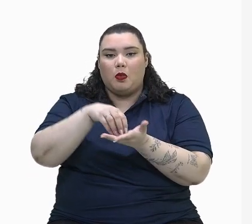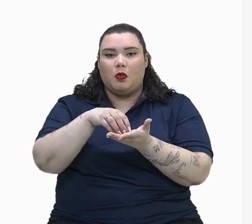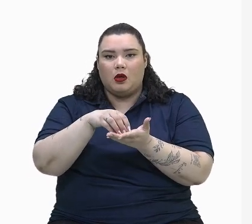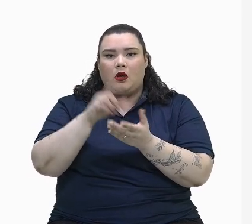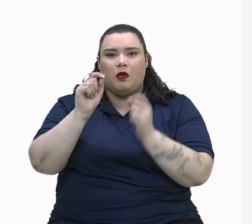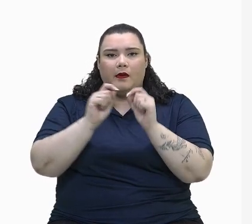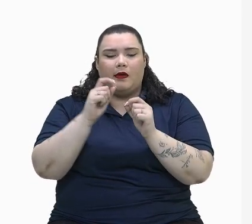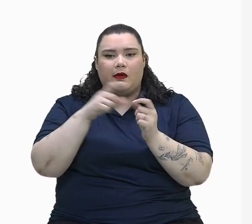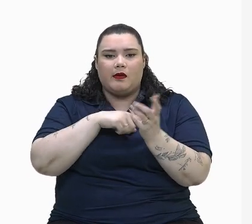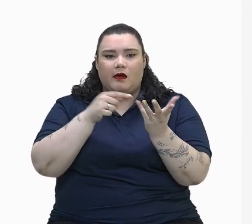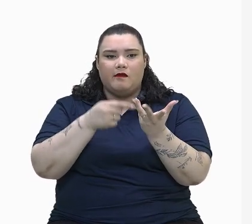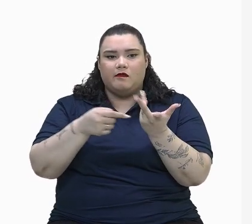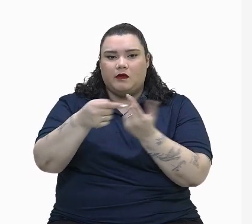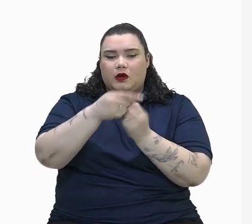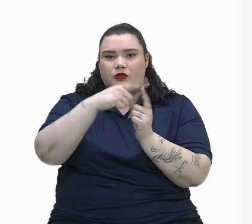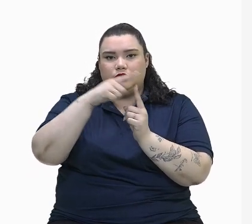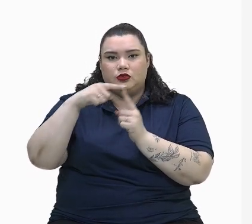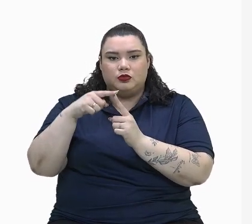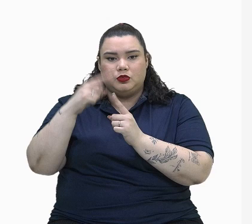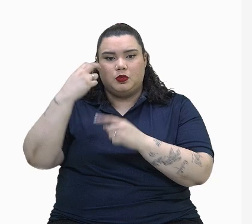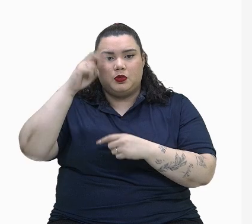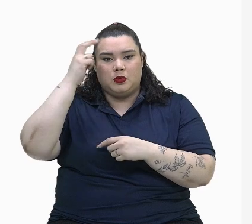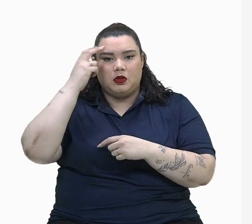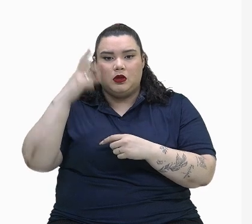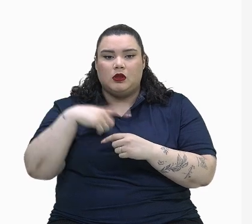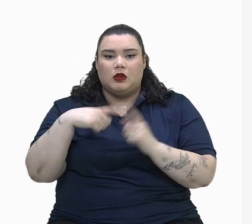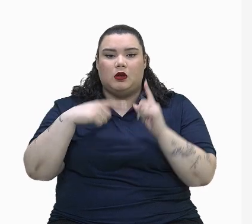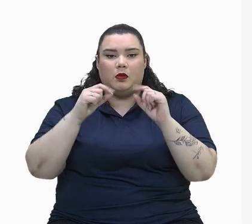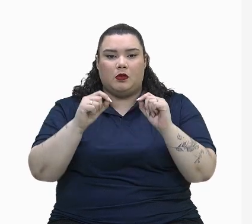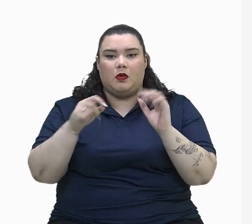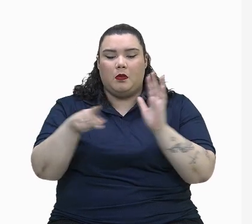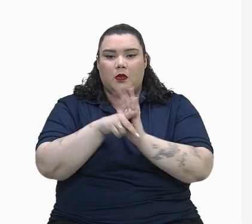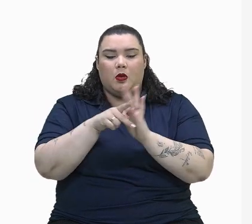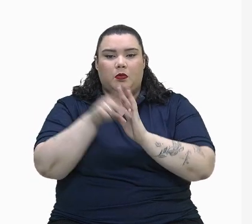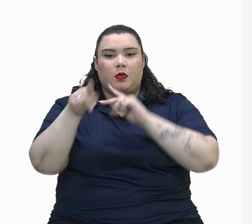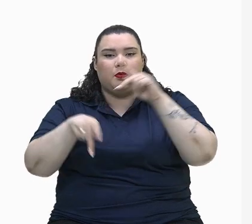que serve para designar a indústria do